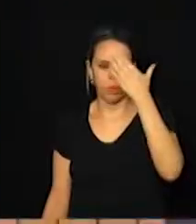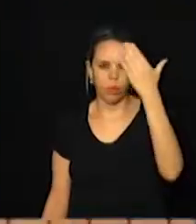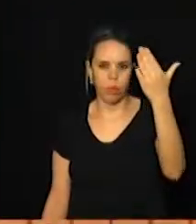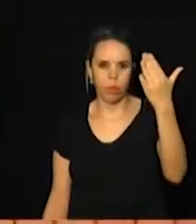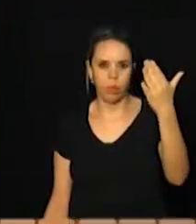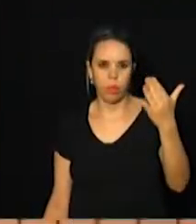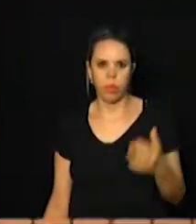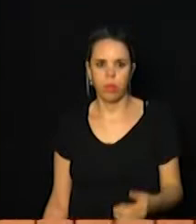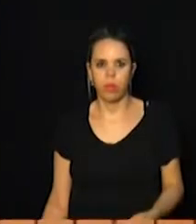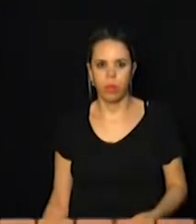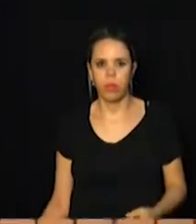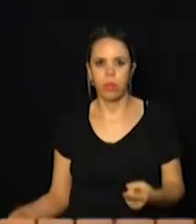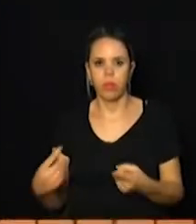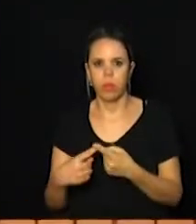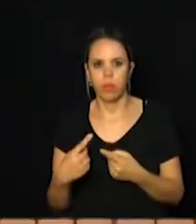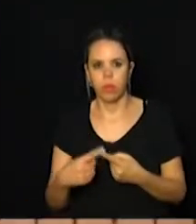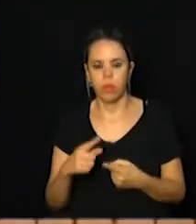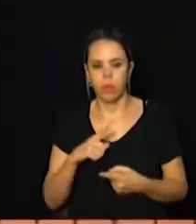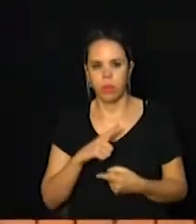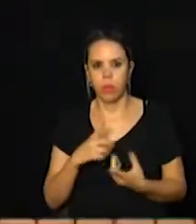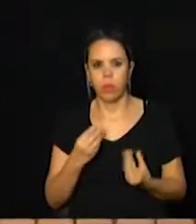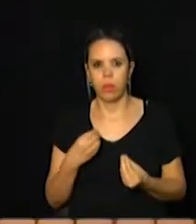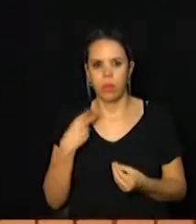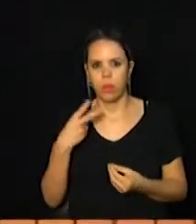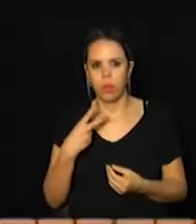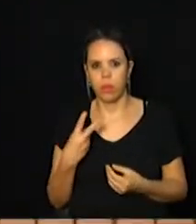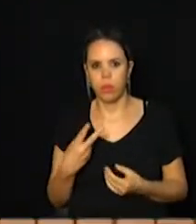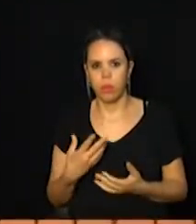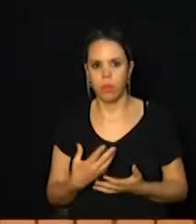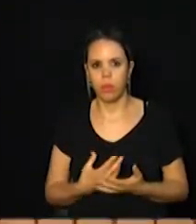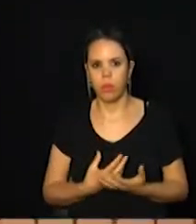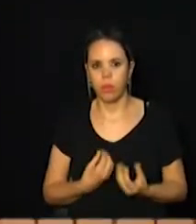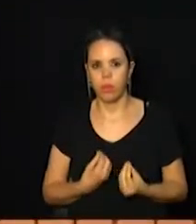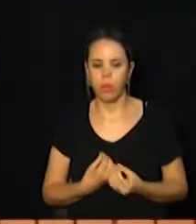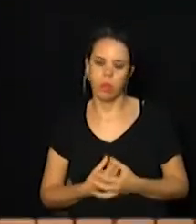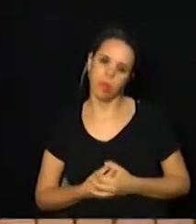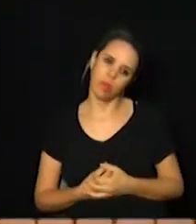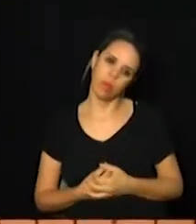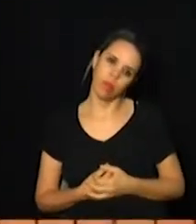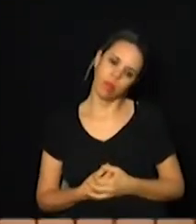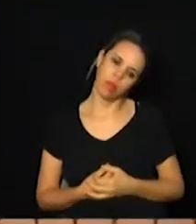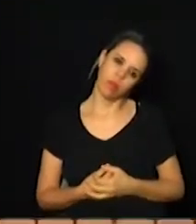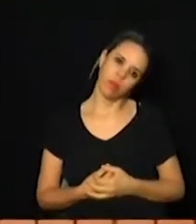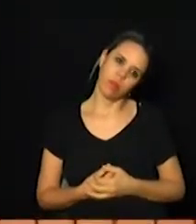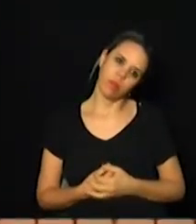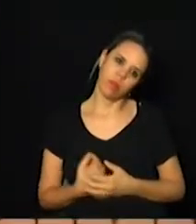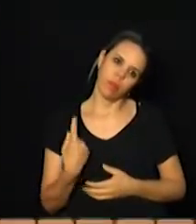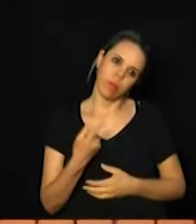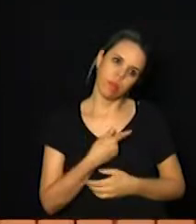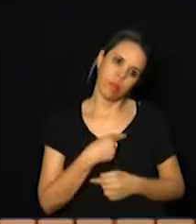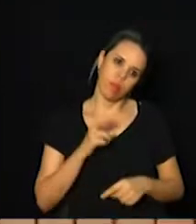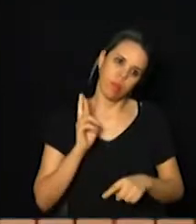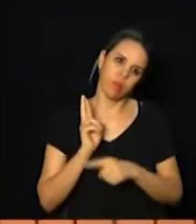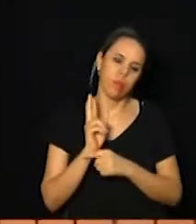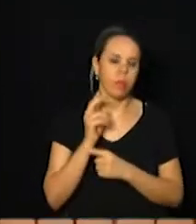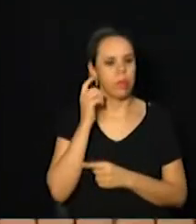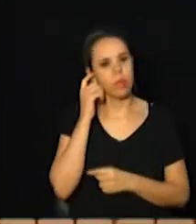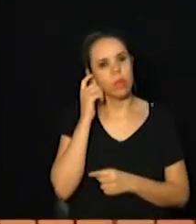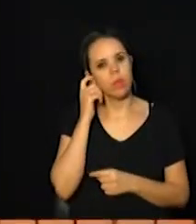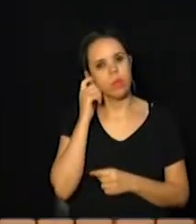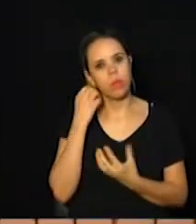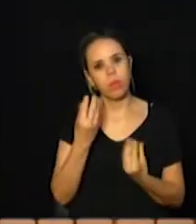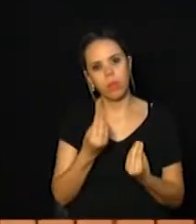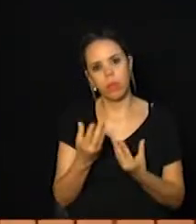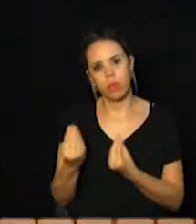porque embora nós tenhamos bastante parlamentares mas são é são nossos representantes mas